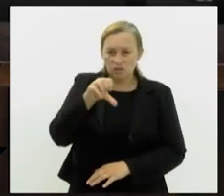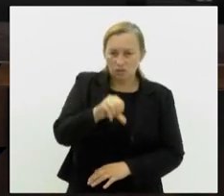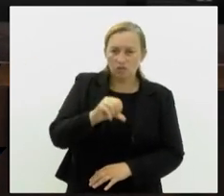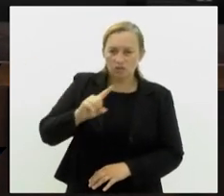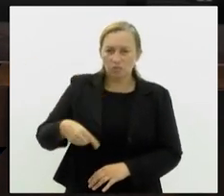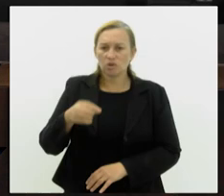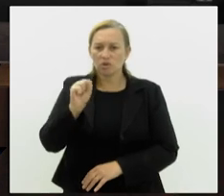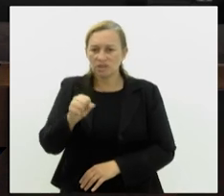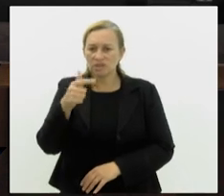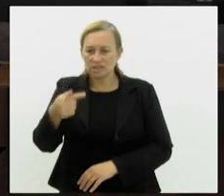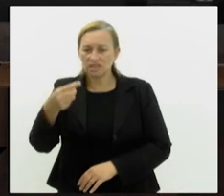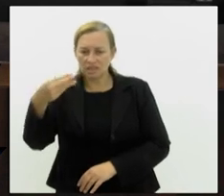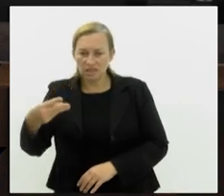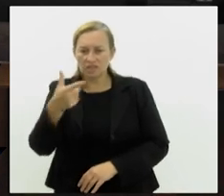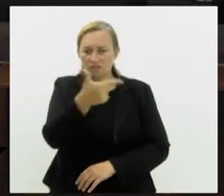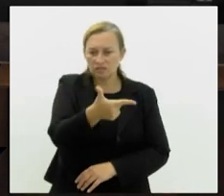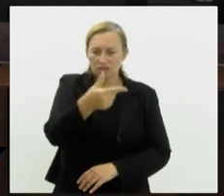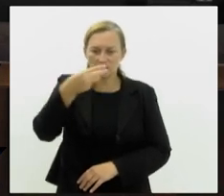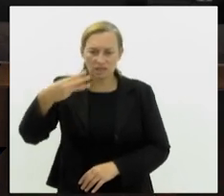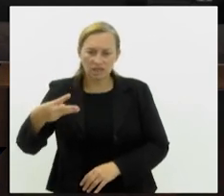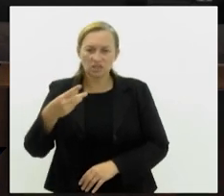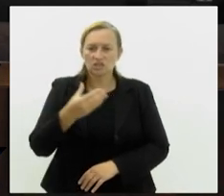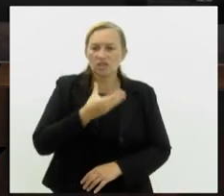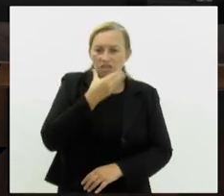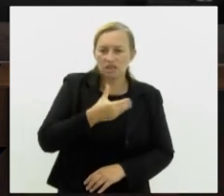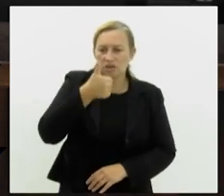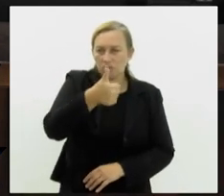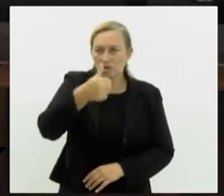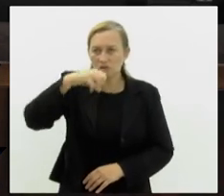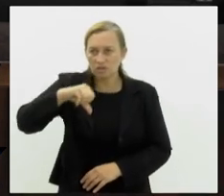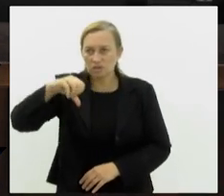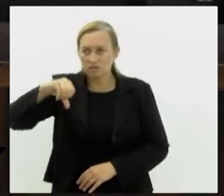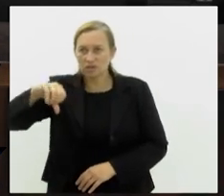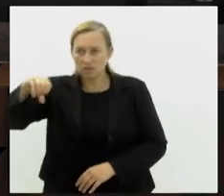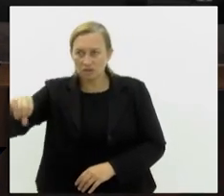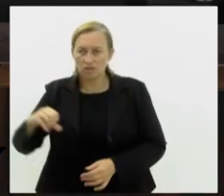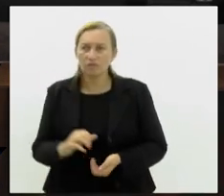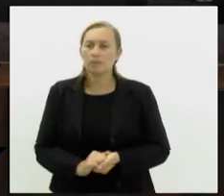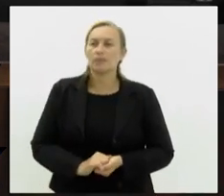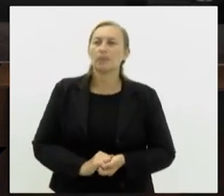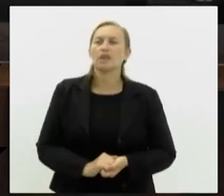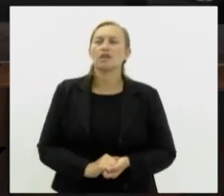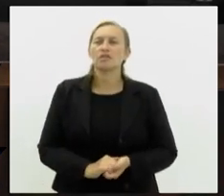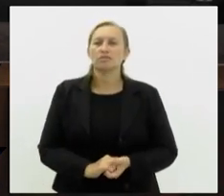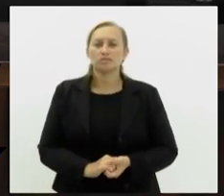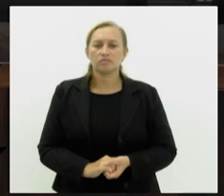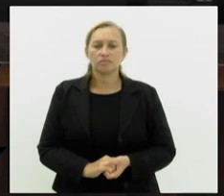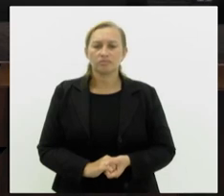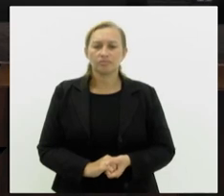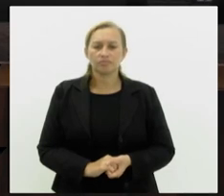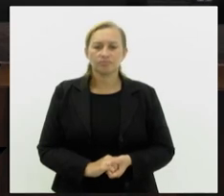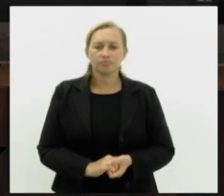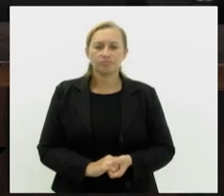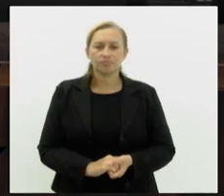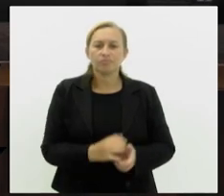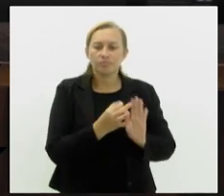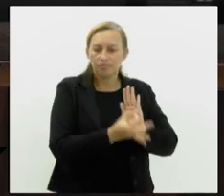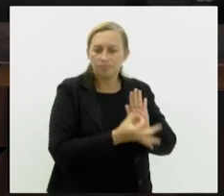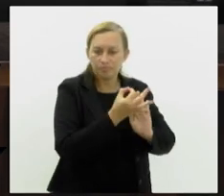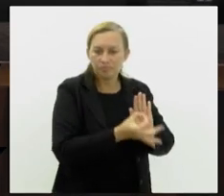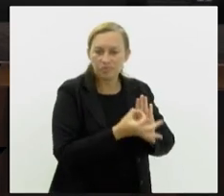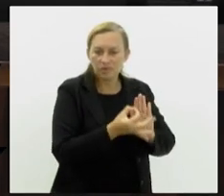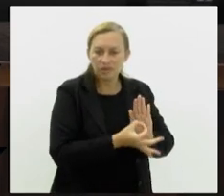dezembro de 1999, a prescrição no âmbito do Estado do Rio de Janeiro e das outras providências. Parecer da